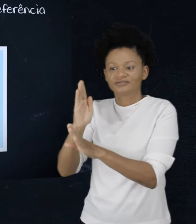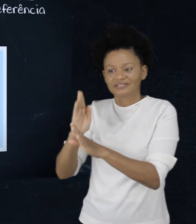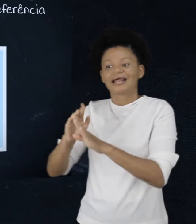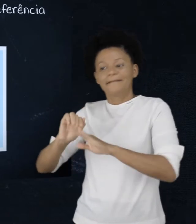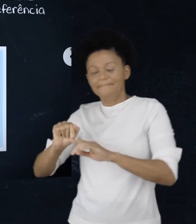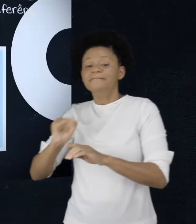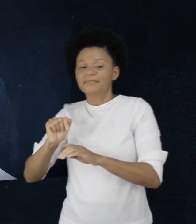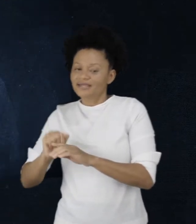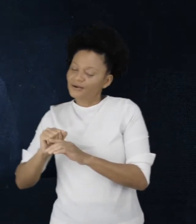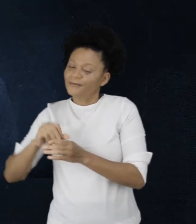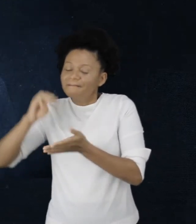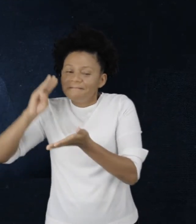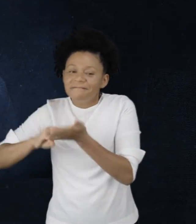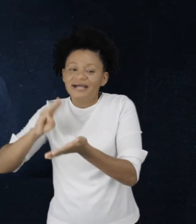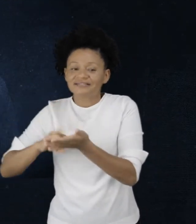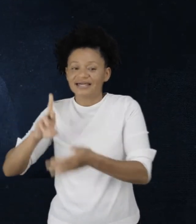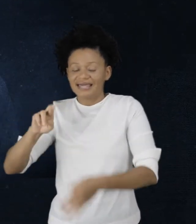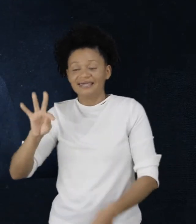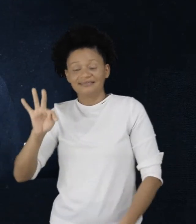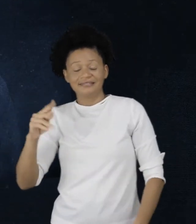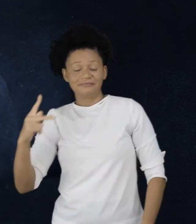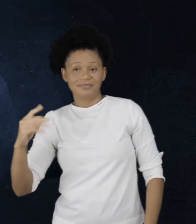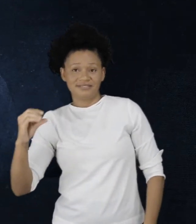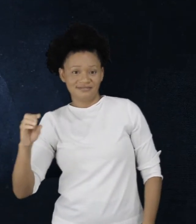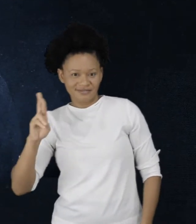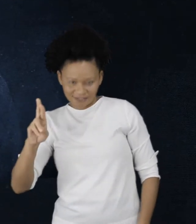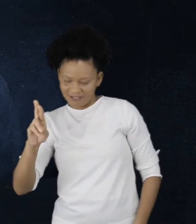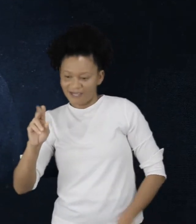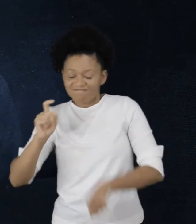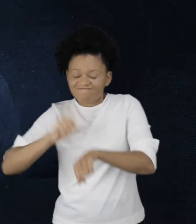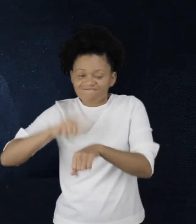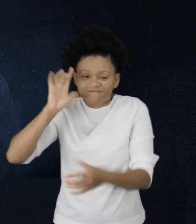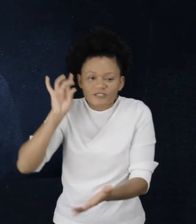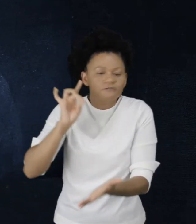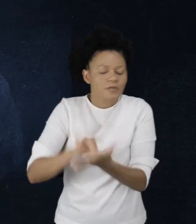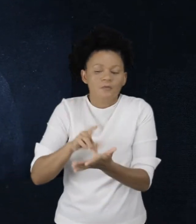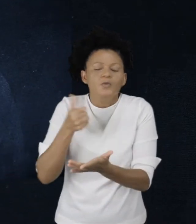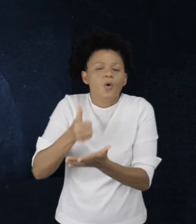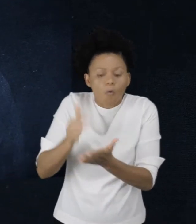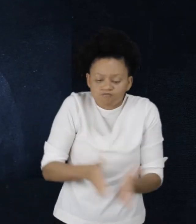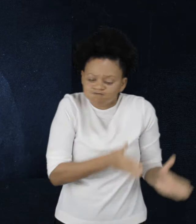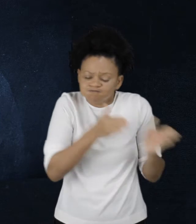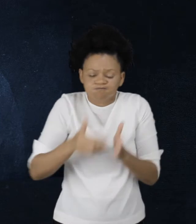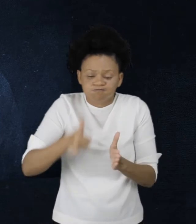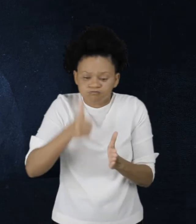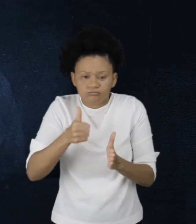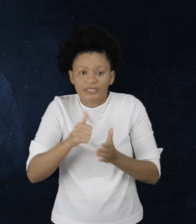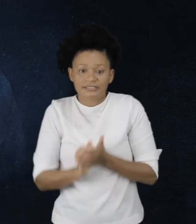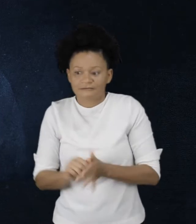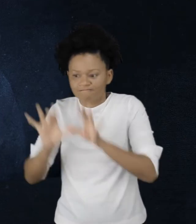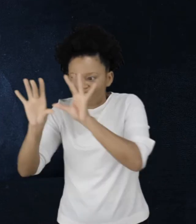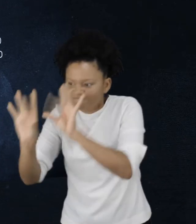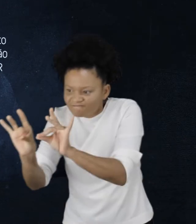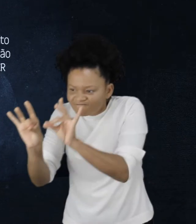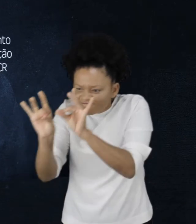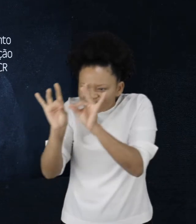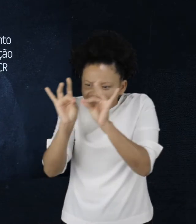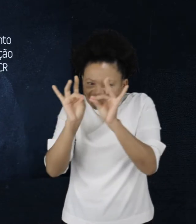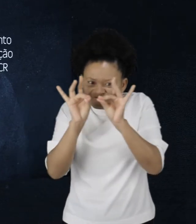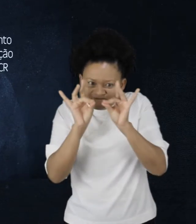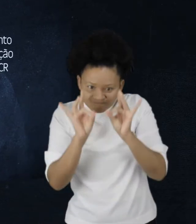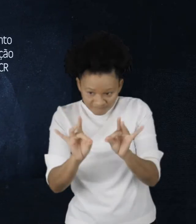RT-PCR em tempo real. A primeira etapa do processo consiste então na extração desse RNA viral. Na reação